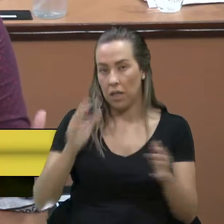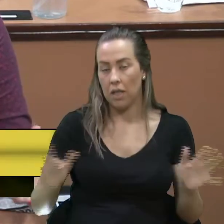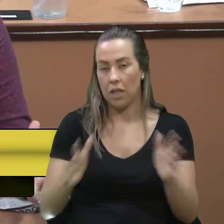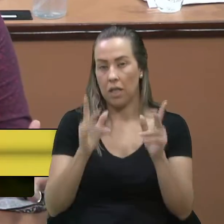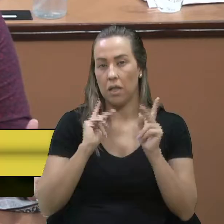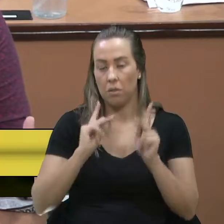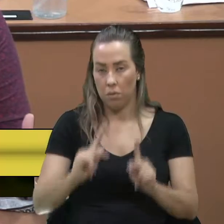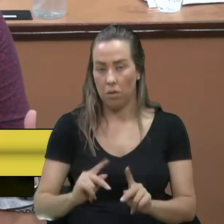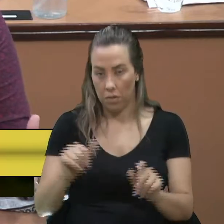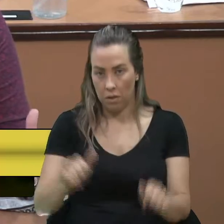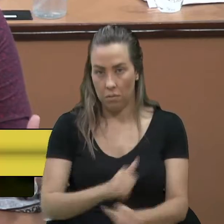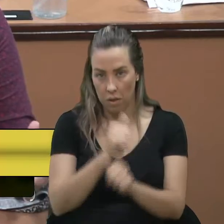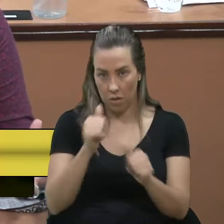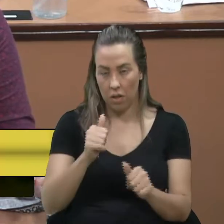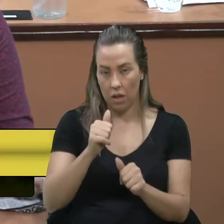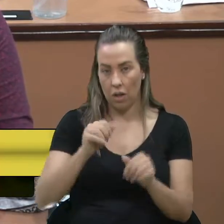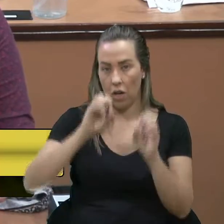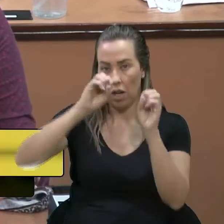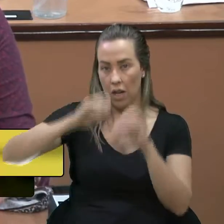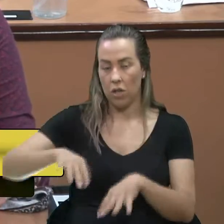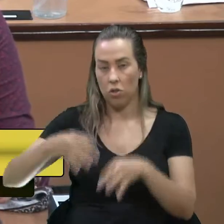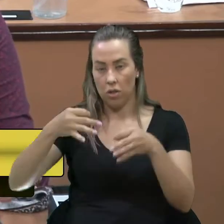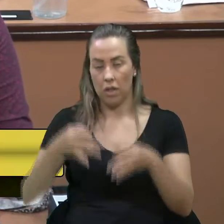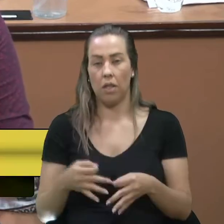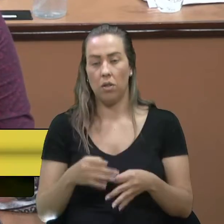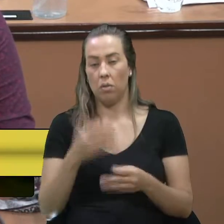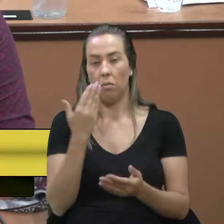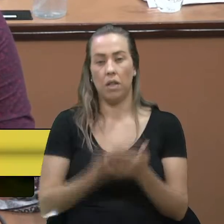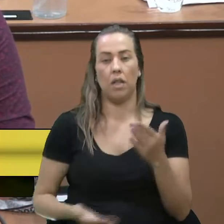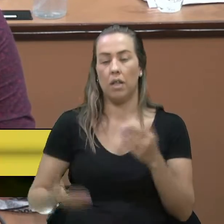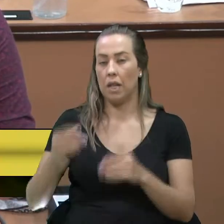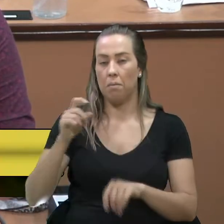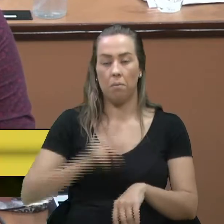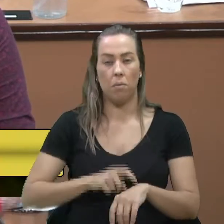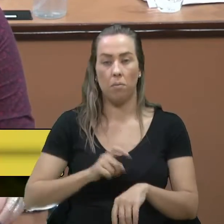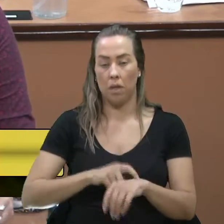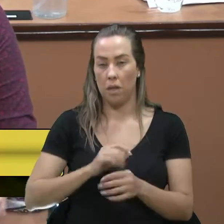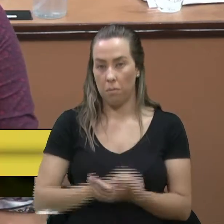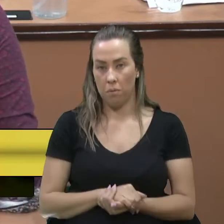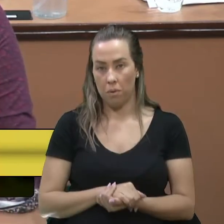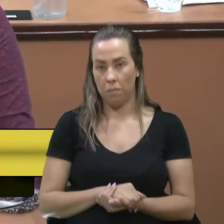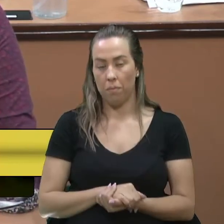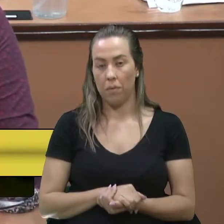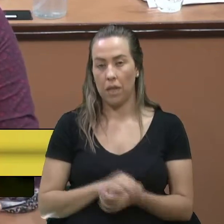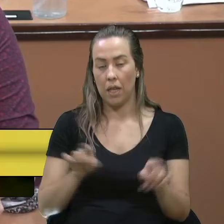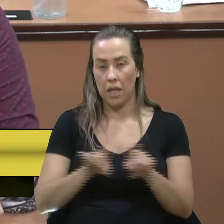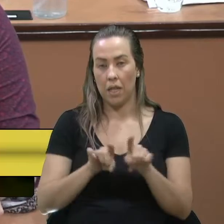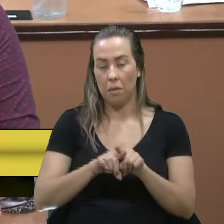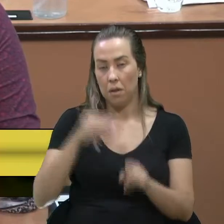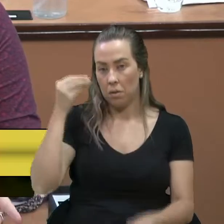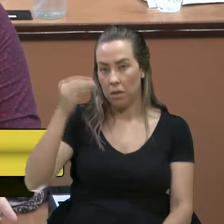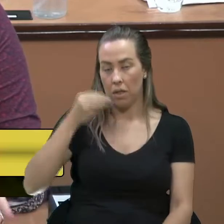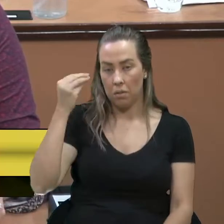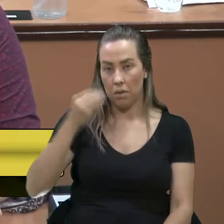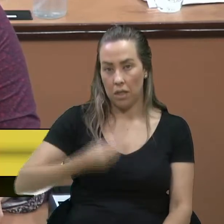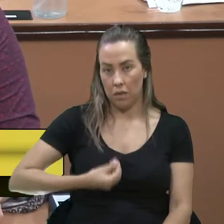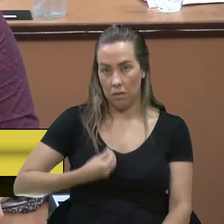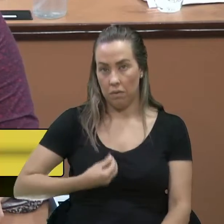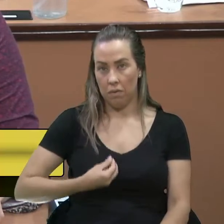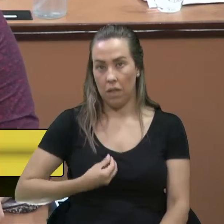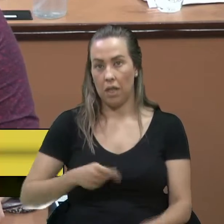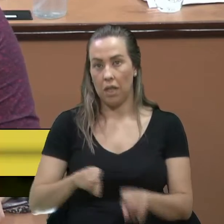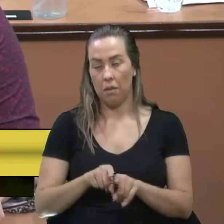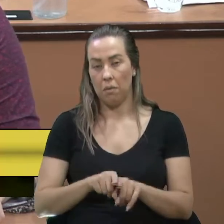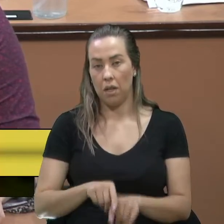e melhorar esse descarte? Nós não podemos perder tanto material. E trago aqui uma experiência de vida, inclusive,